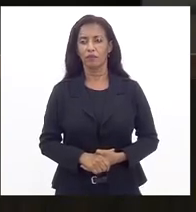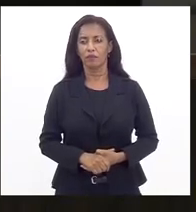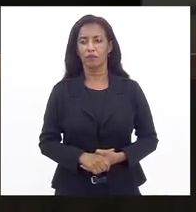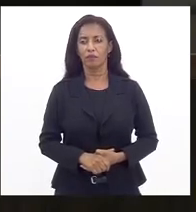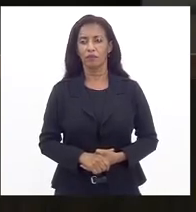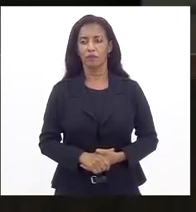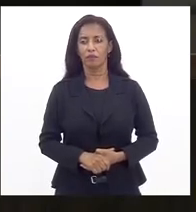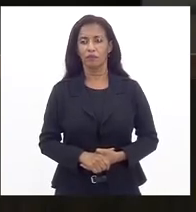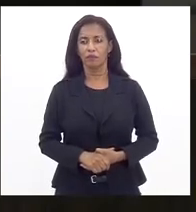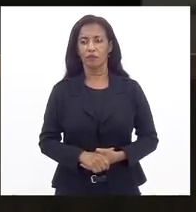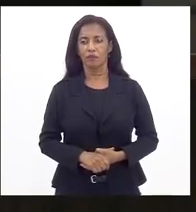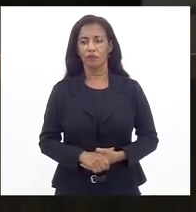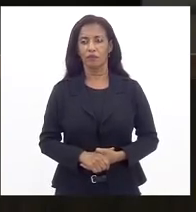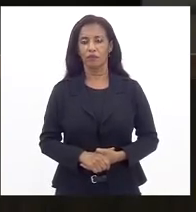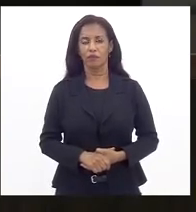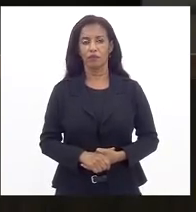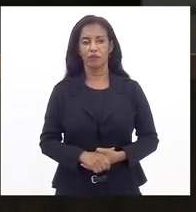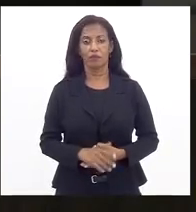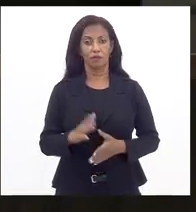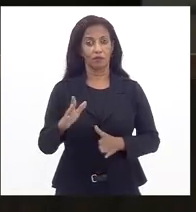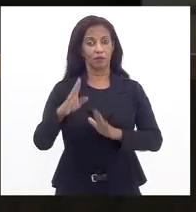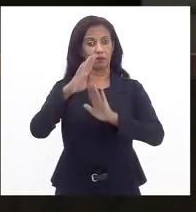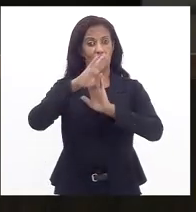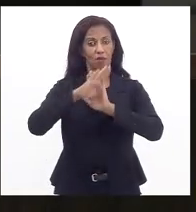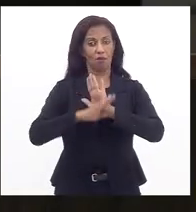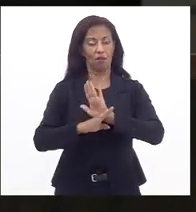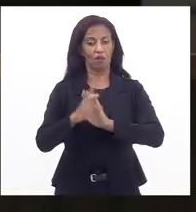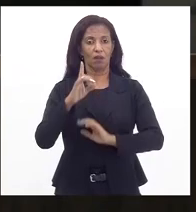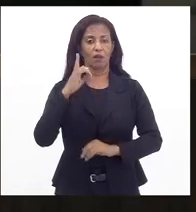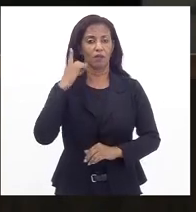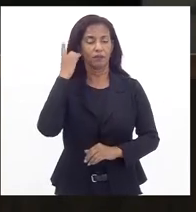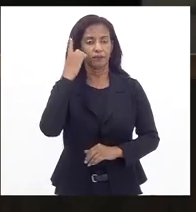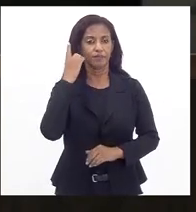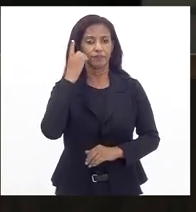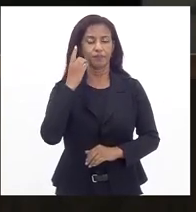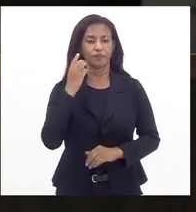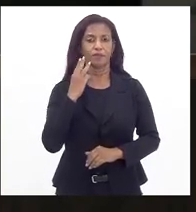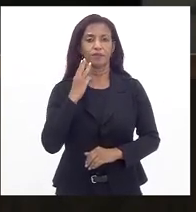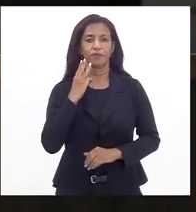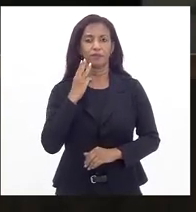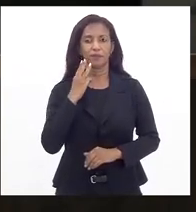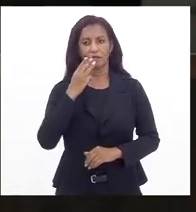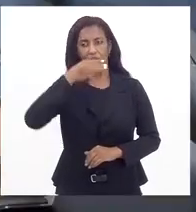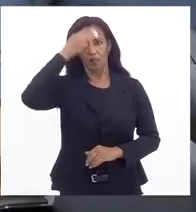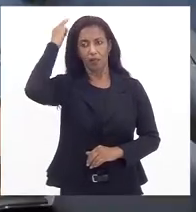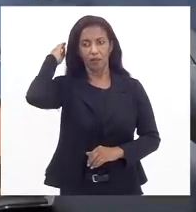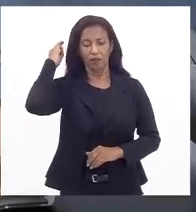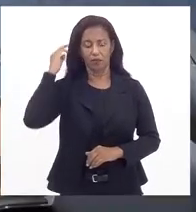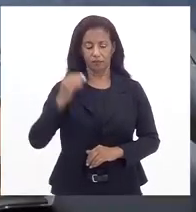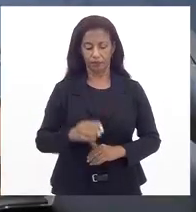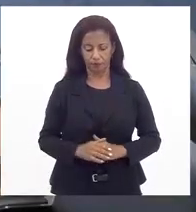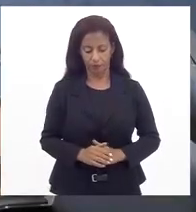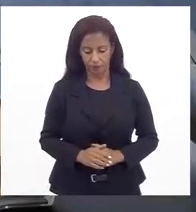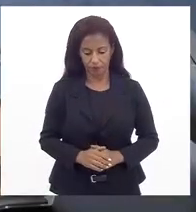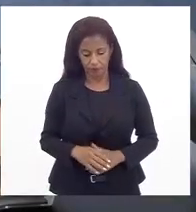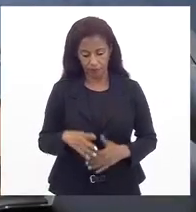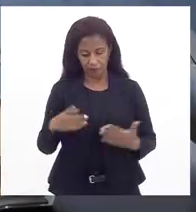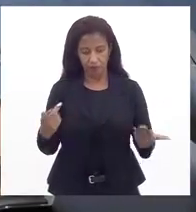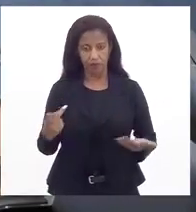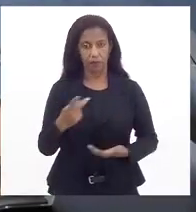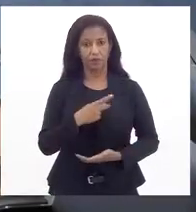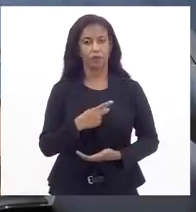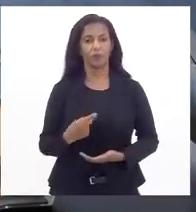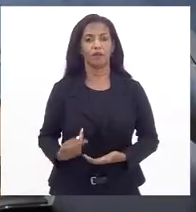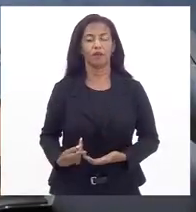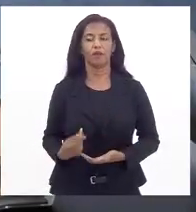E aí a questão de ordem do deputado Márcio Pacheco o seu presidente pela